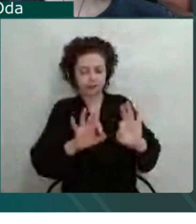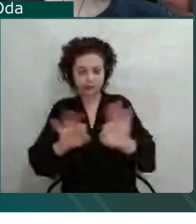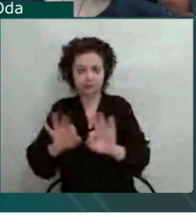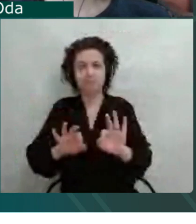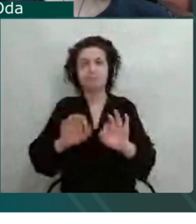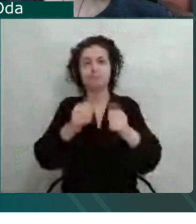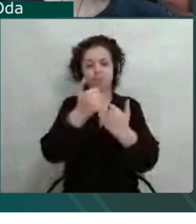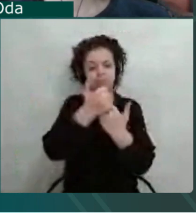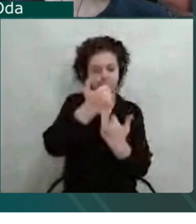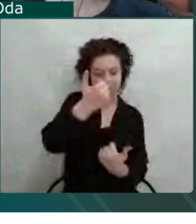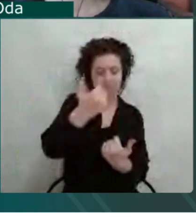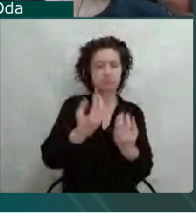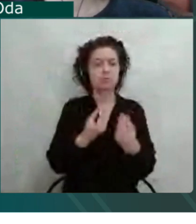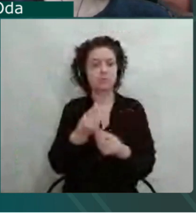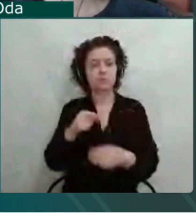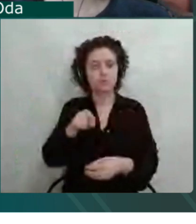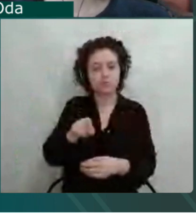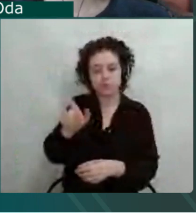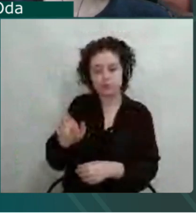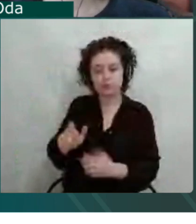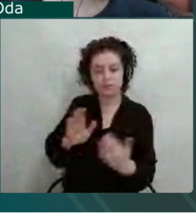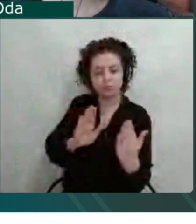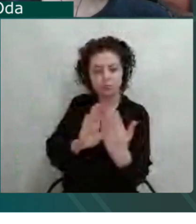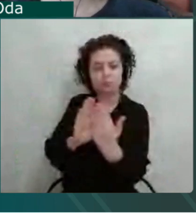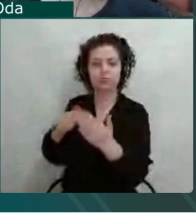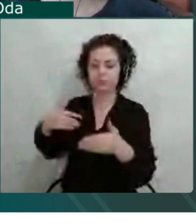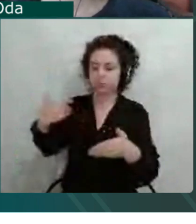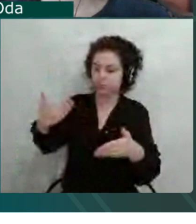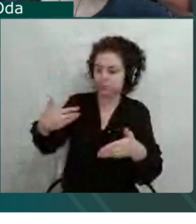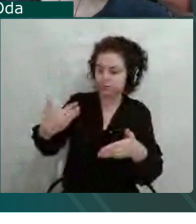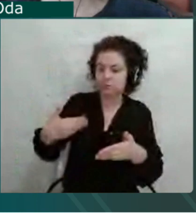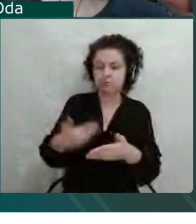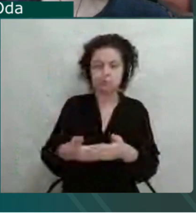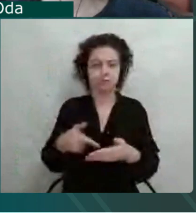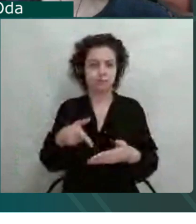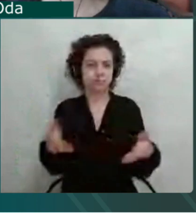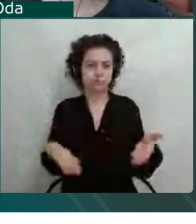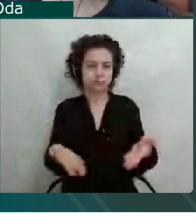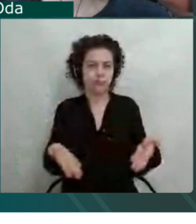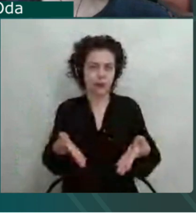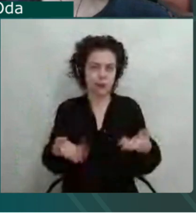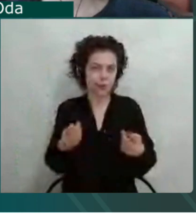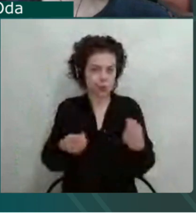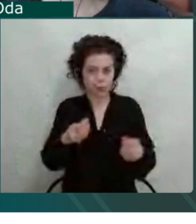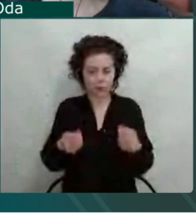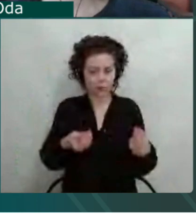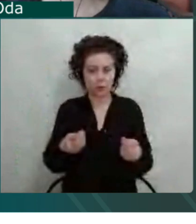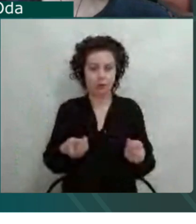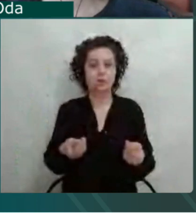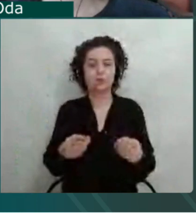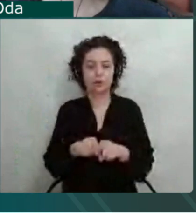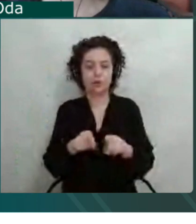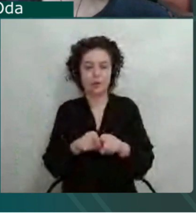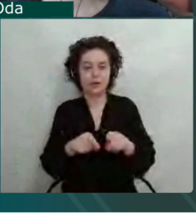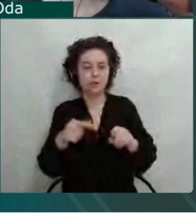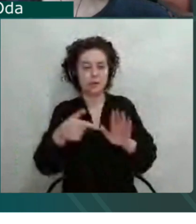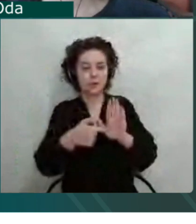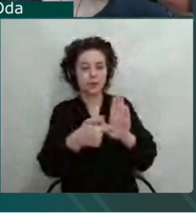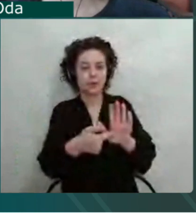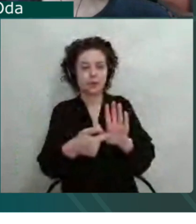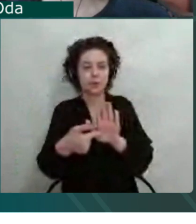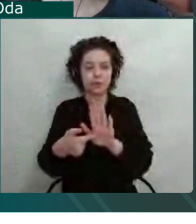ele enfrentou e tem enfrentado, né, essa condição atual e apresentando como